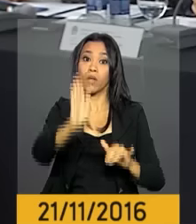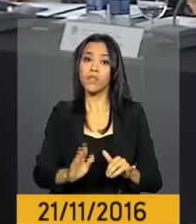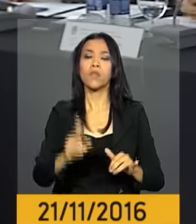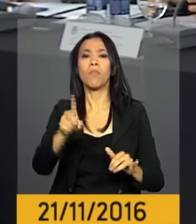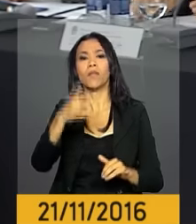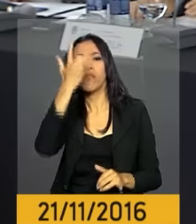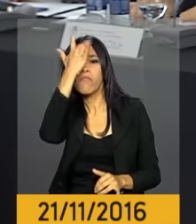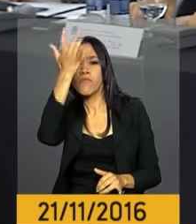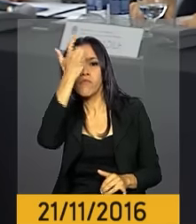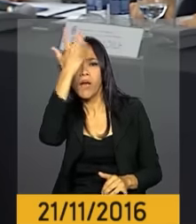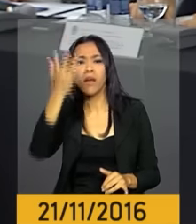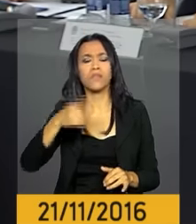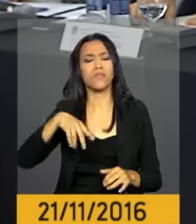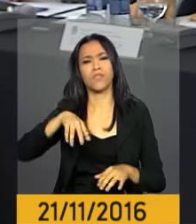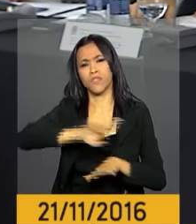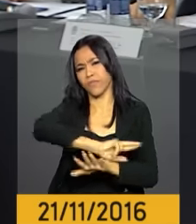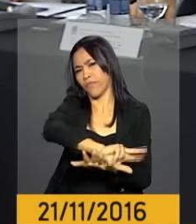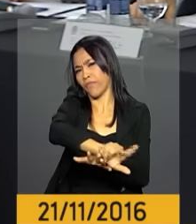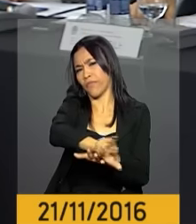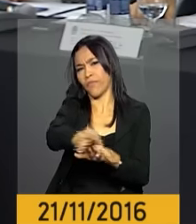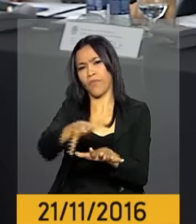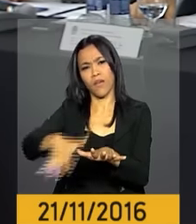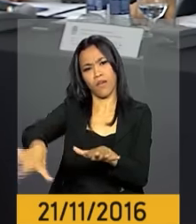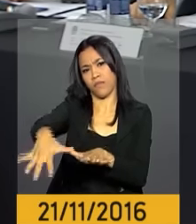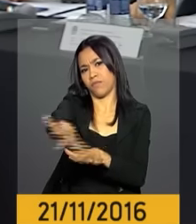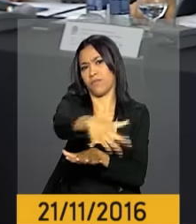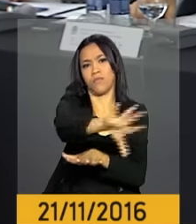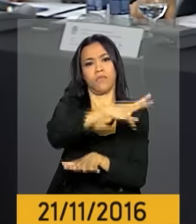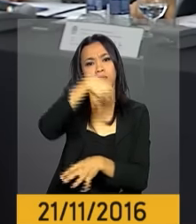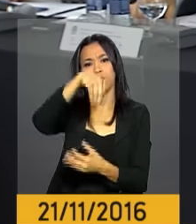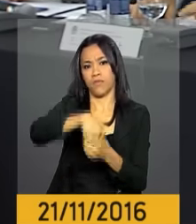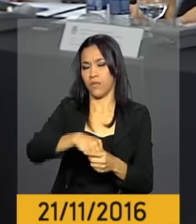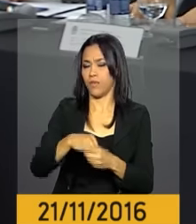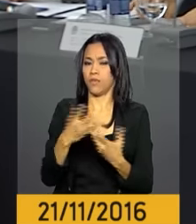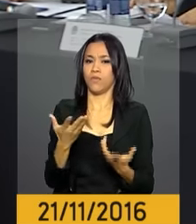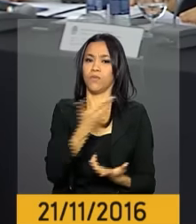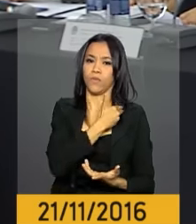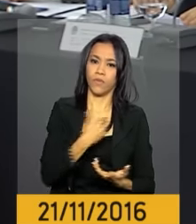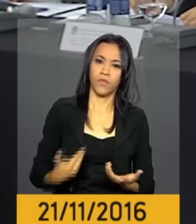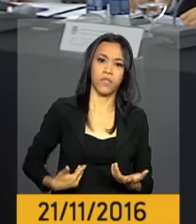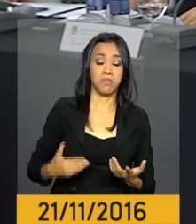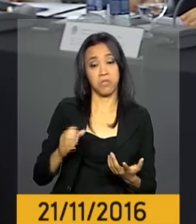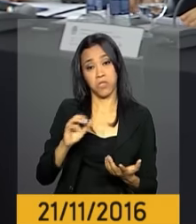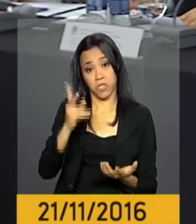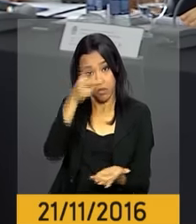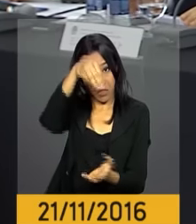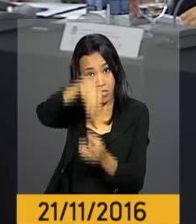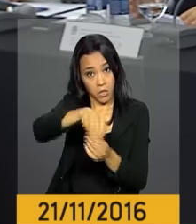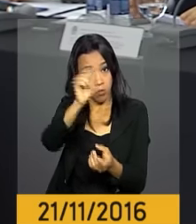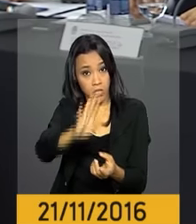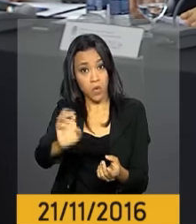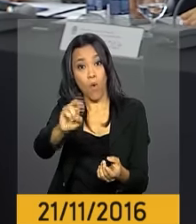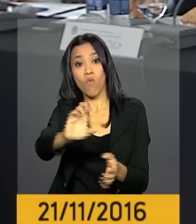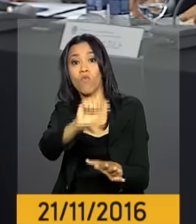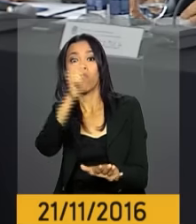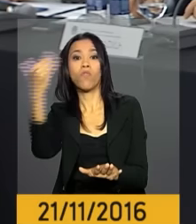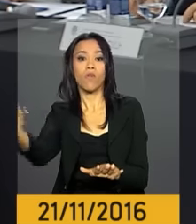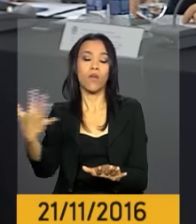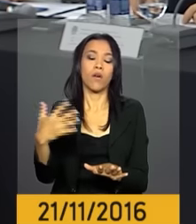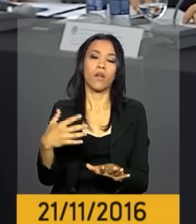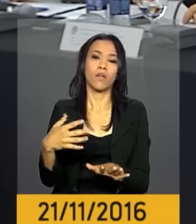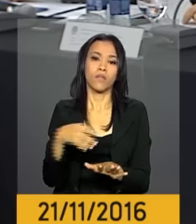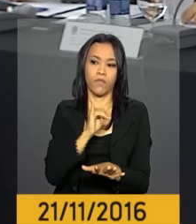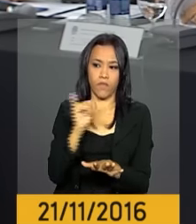a tramitação de várias coisas que, seja no plano interno, seja no plano internacional, geram sempre a ideia,